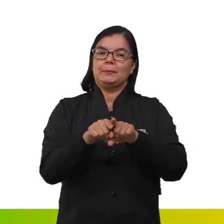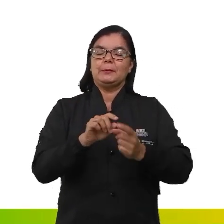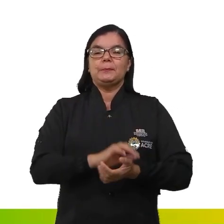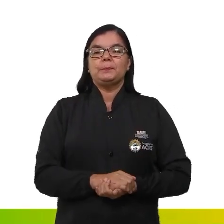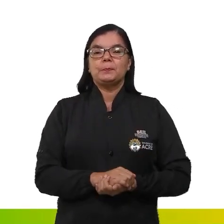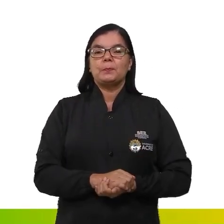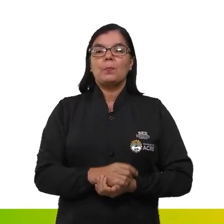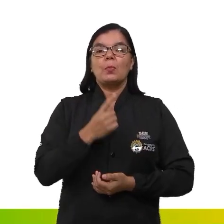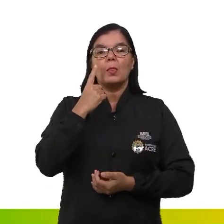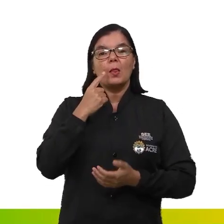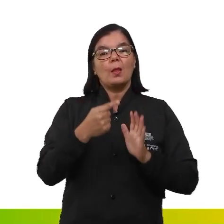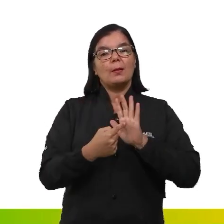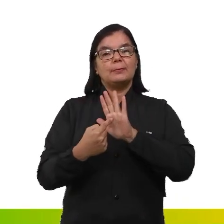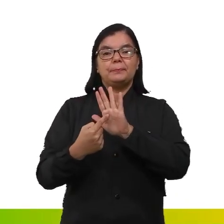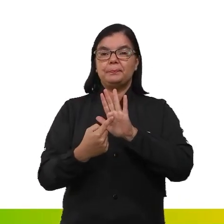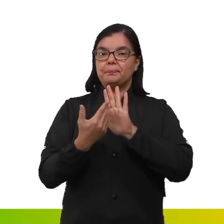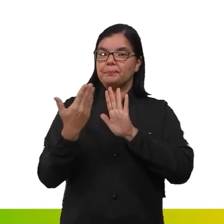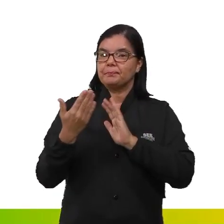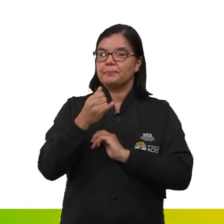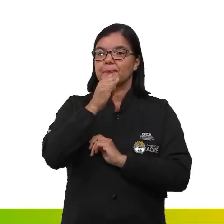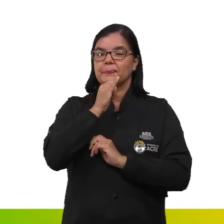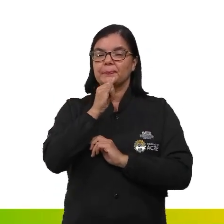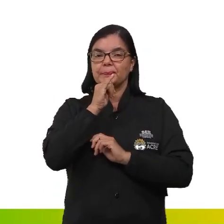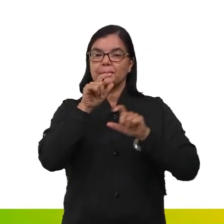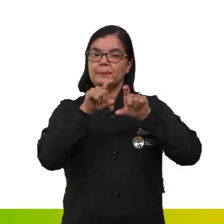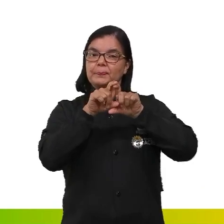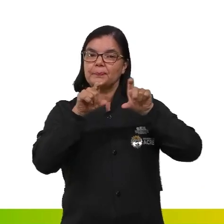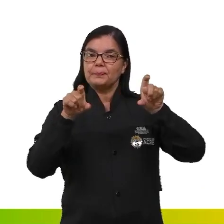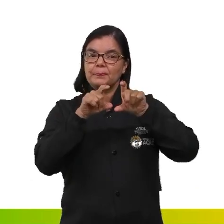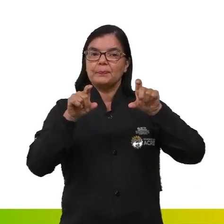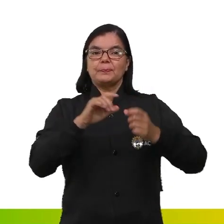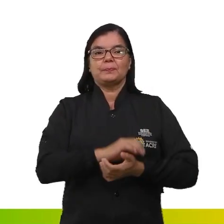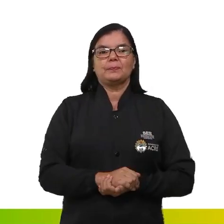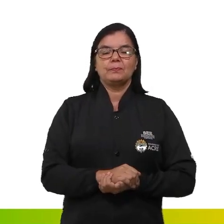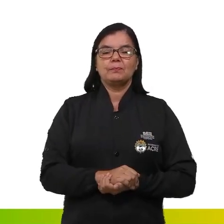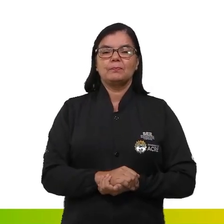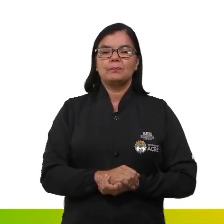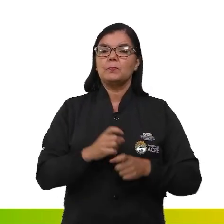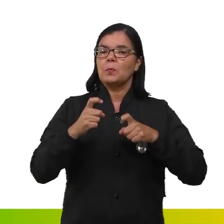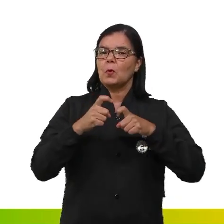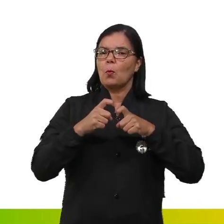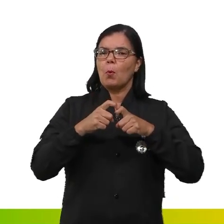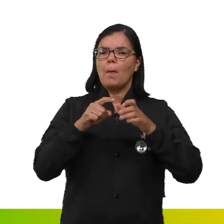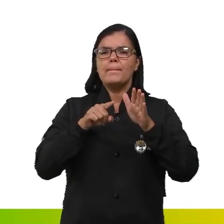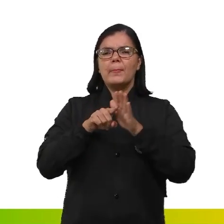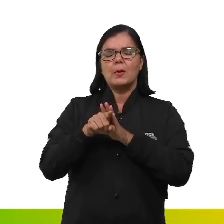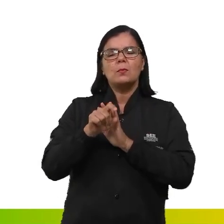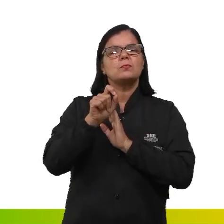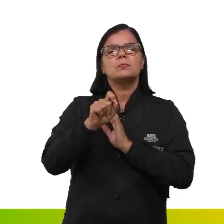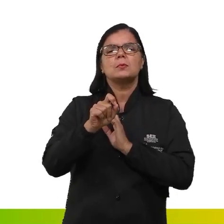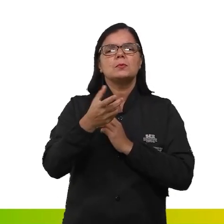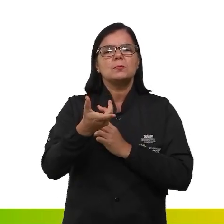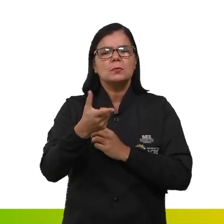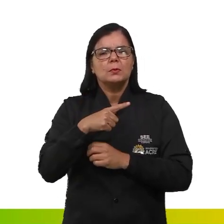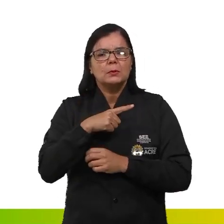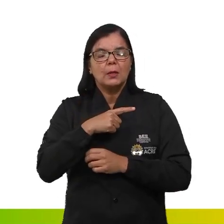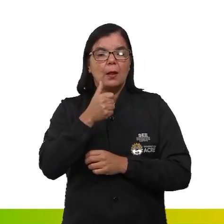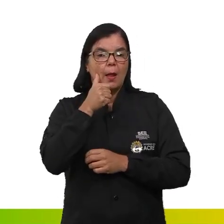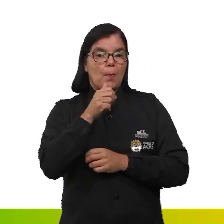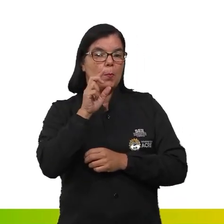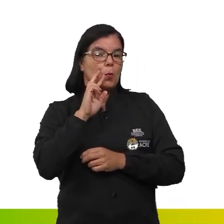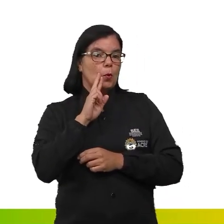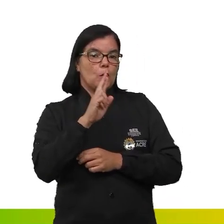trouxe para vocês esse exemplo dessa charge. Diz assim: e o que a senhora tem? Nada.